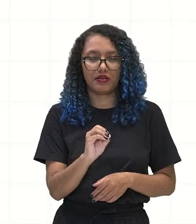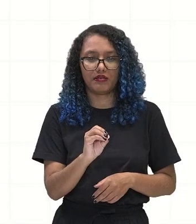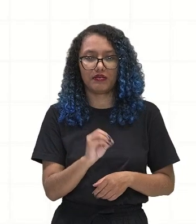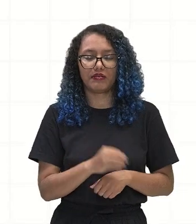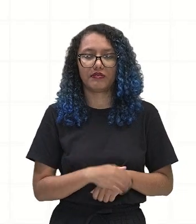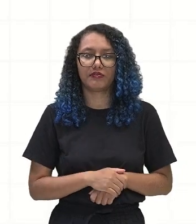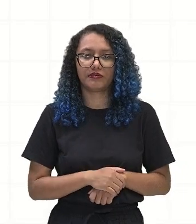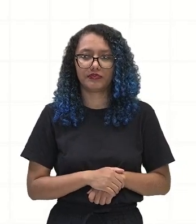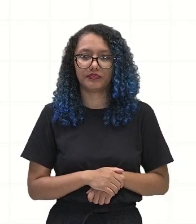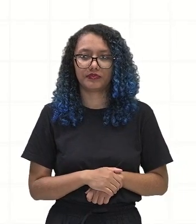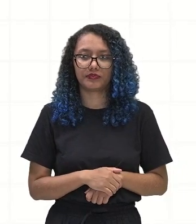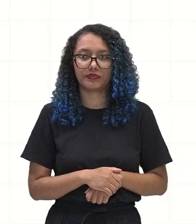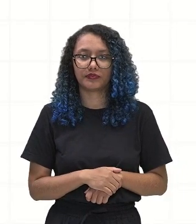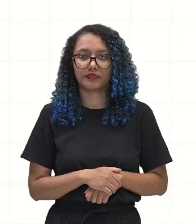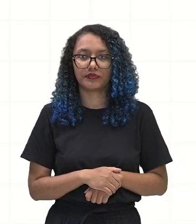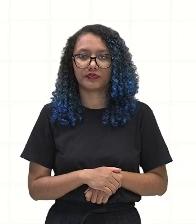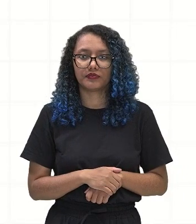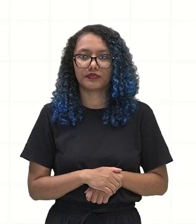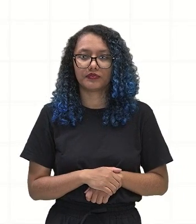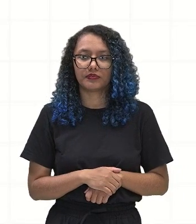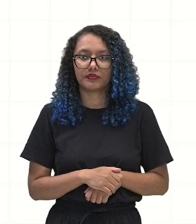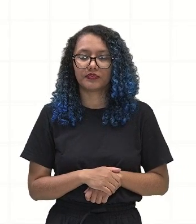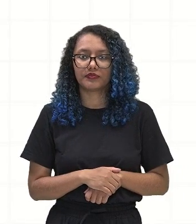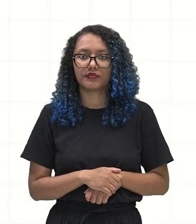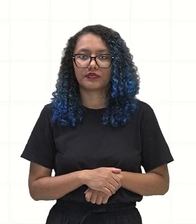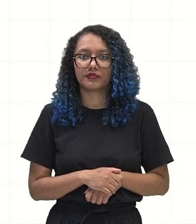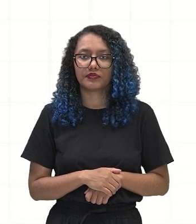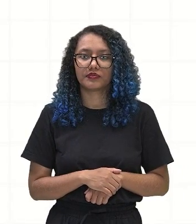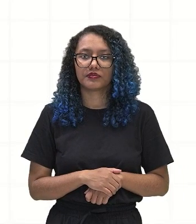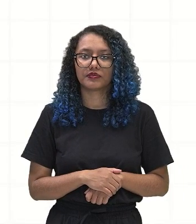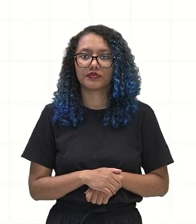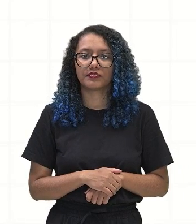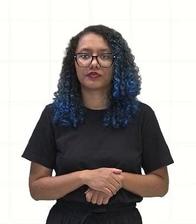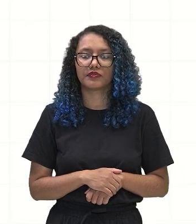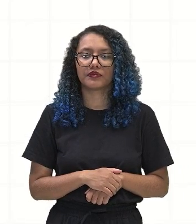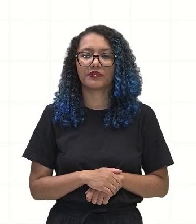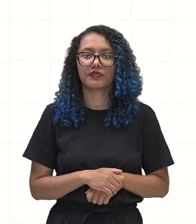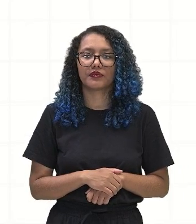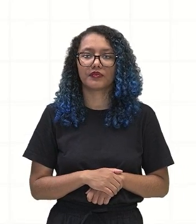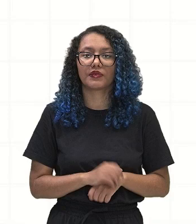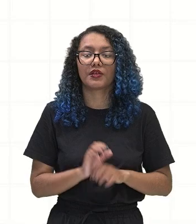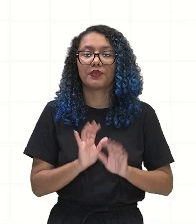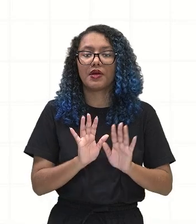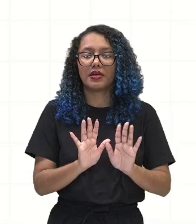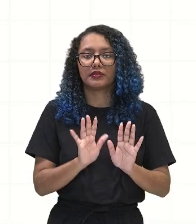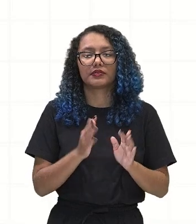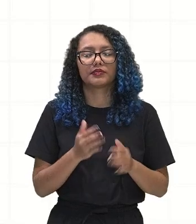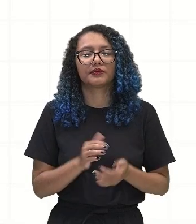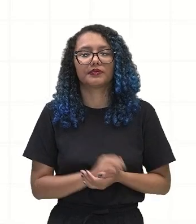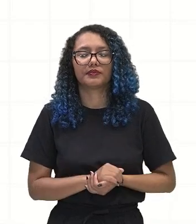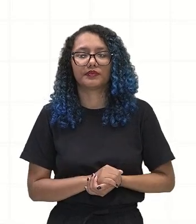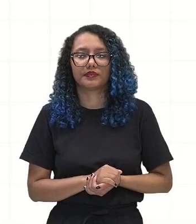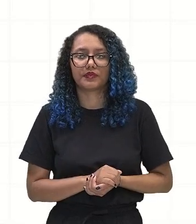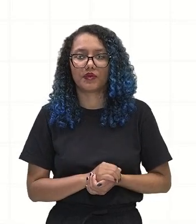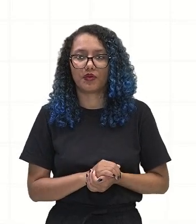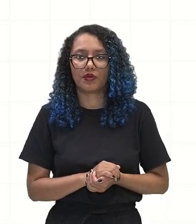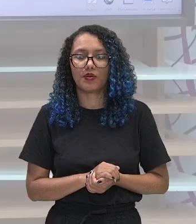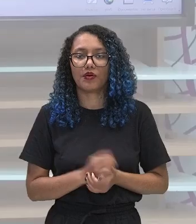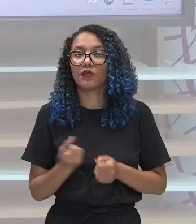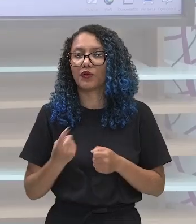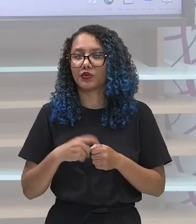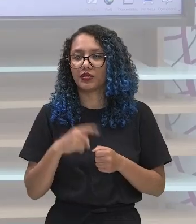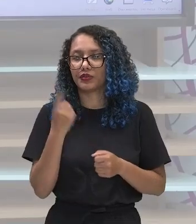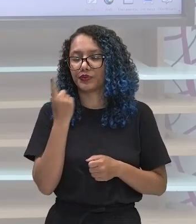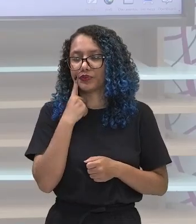pouco, né, lá onde eu estava explicando, ó, vem aqui comigo, ó, de